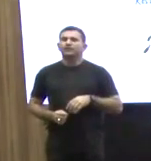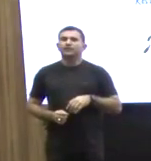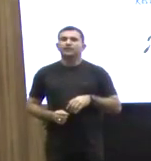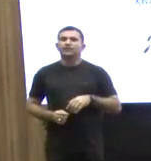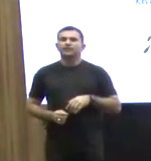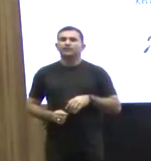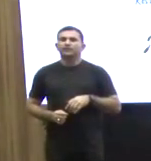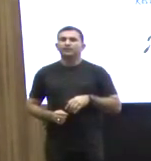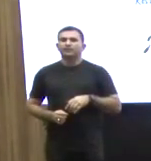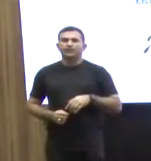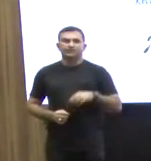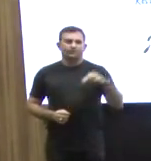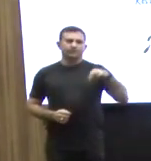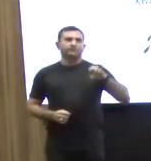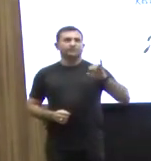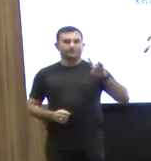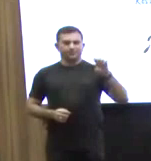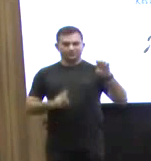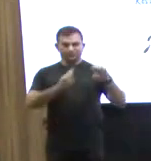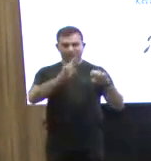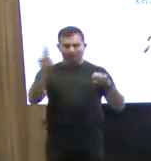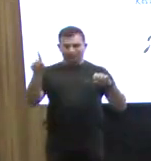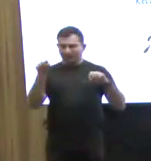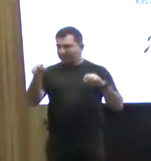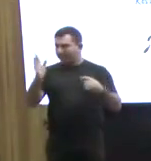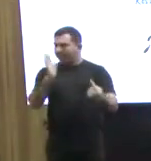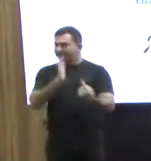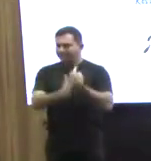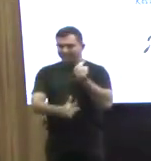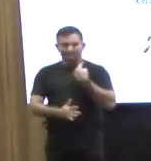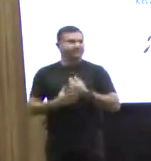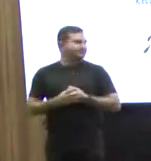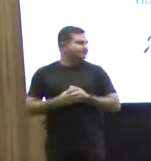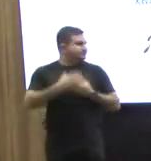Obrigado, Nilma. Eu já passo de imediato para Rogério dialogar com a outra colega.